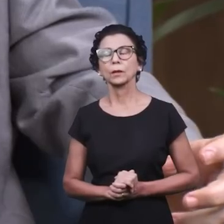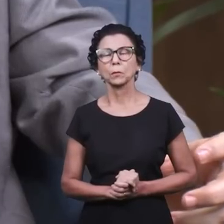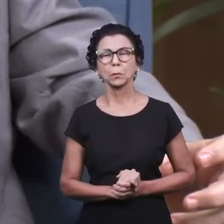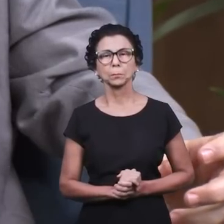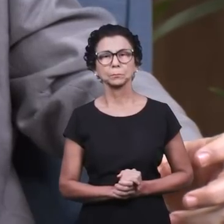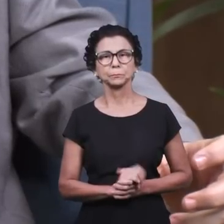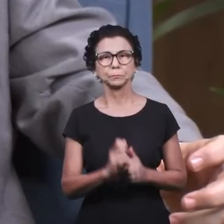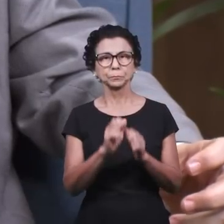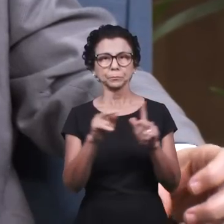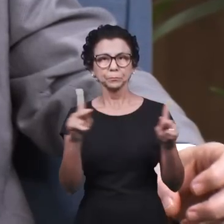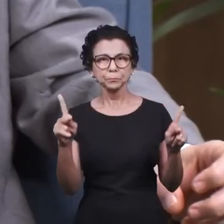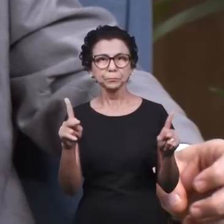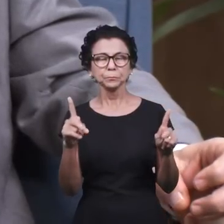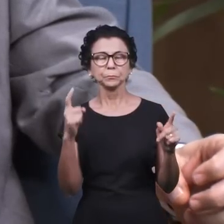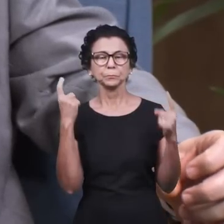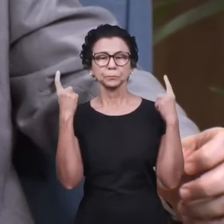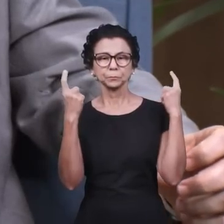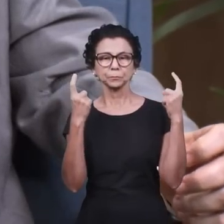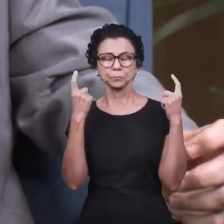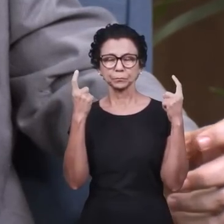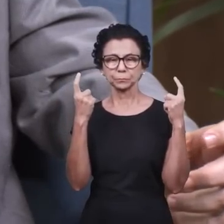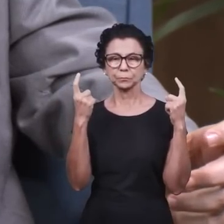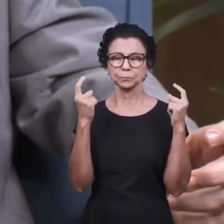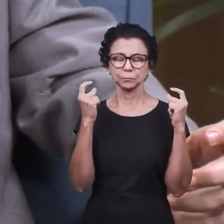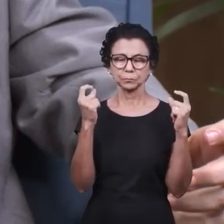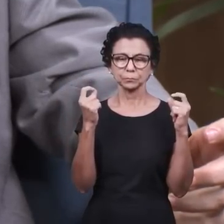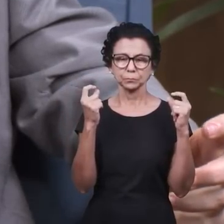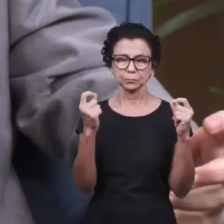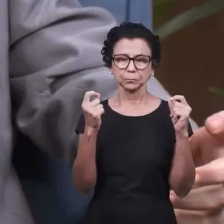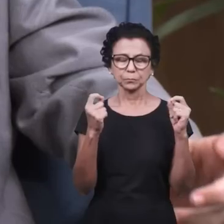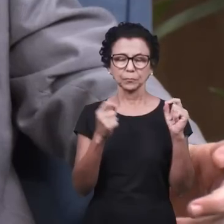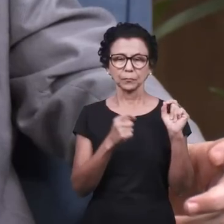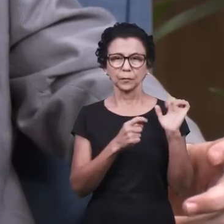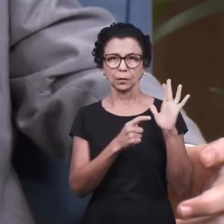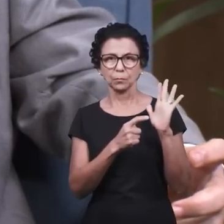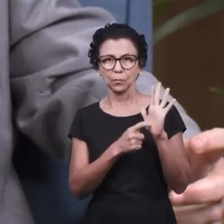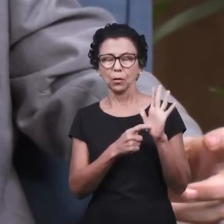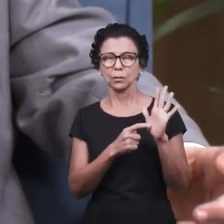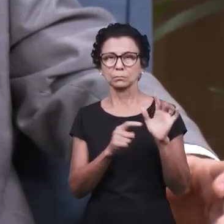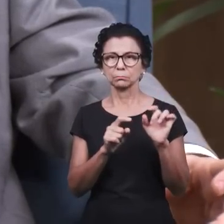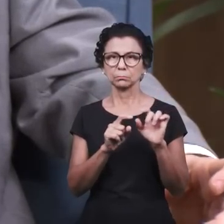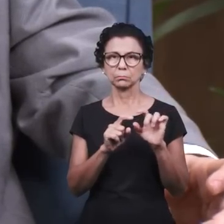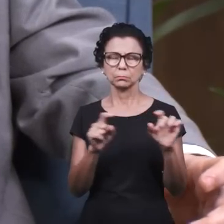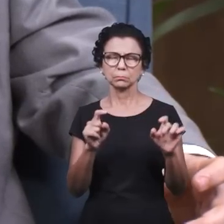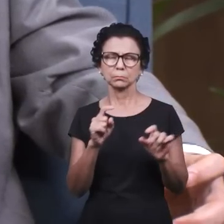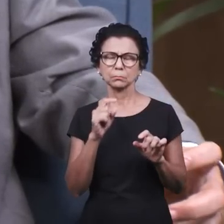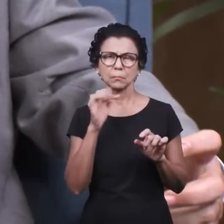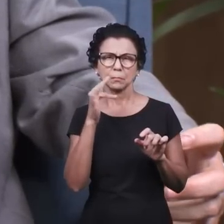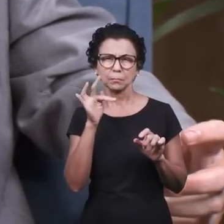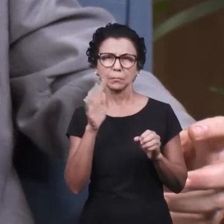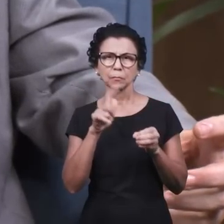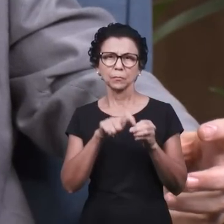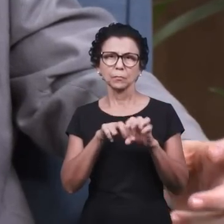preocupação no livro de Apocalipse com essa expressão, com o breve, com o tempo está